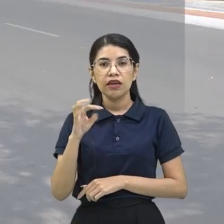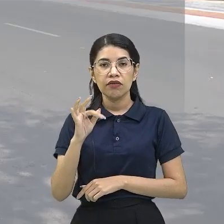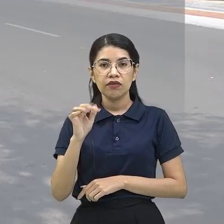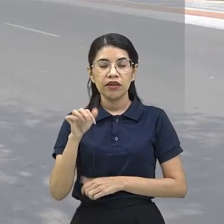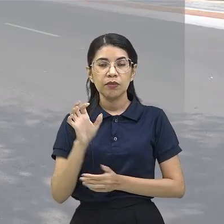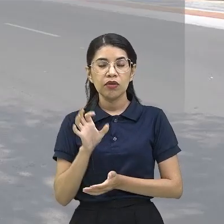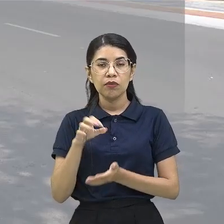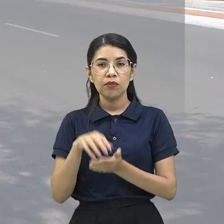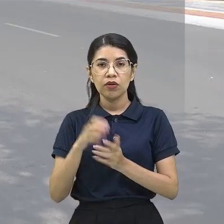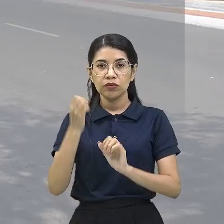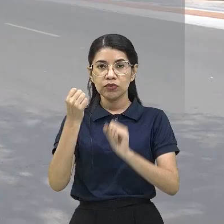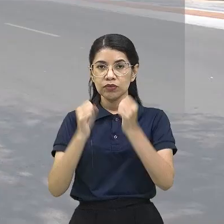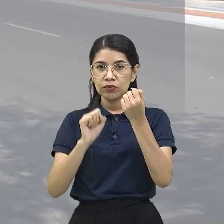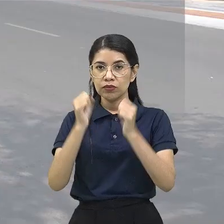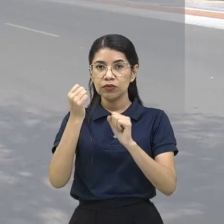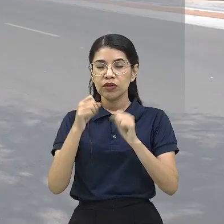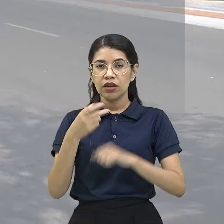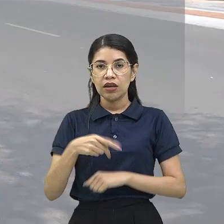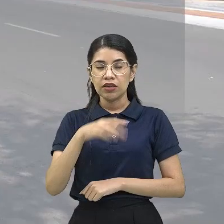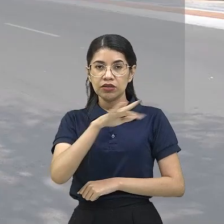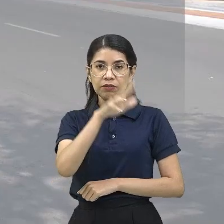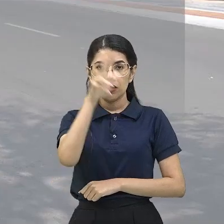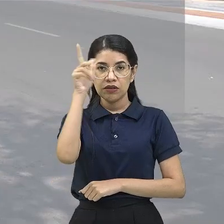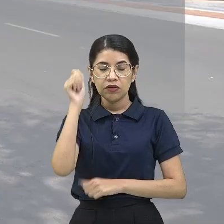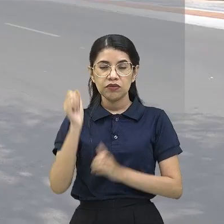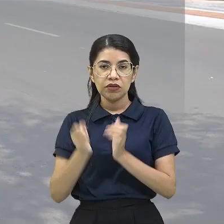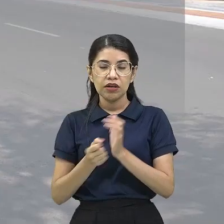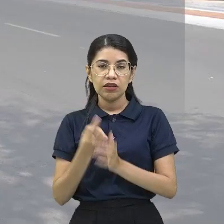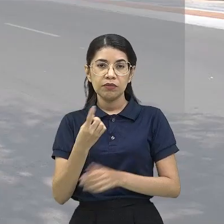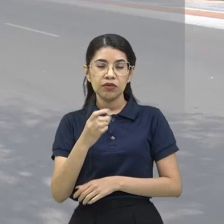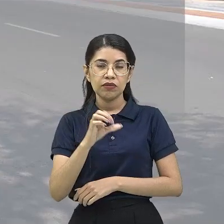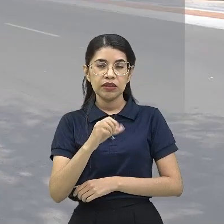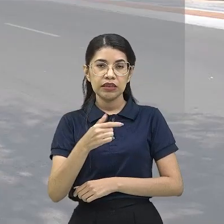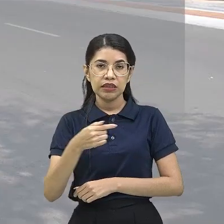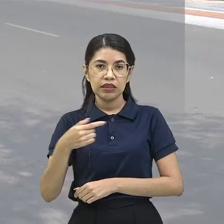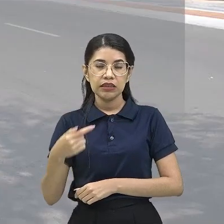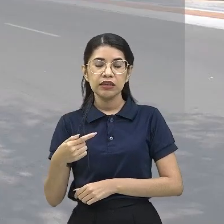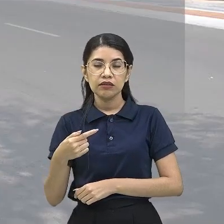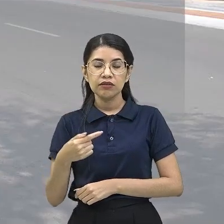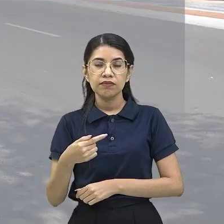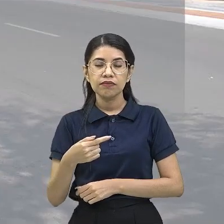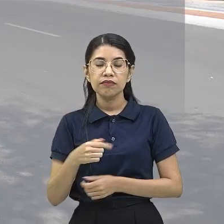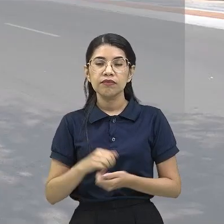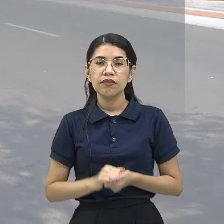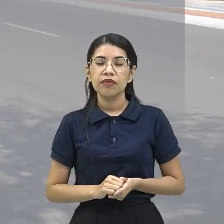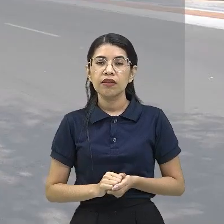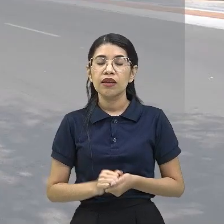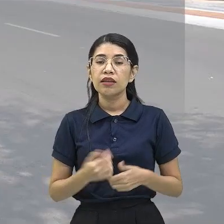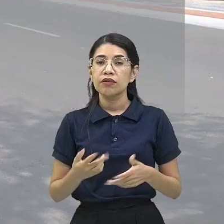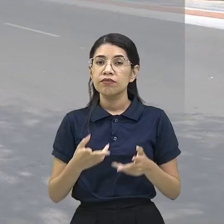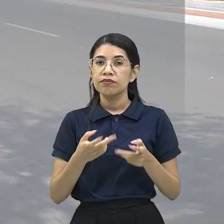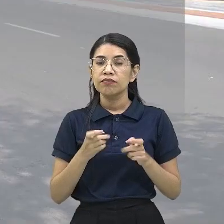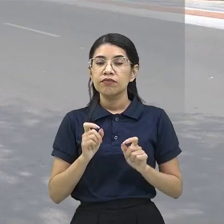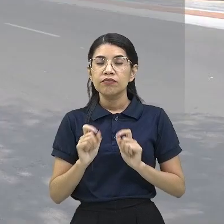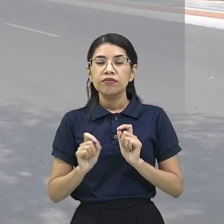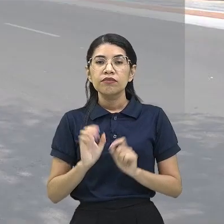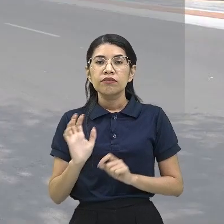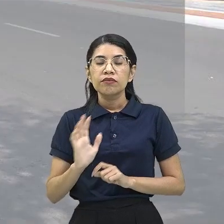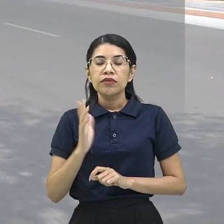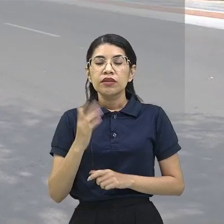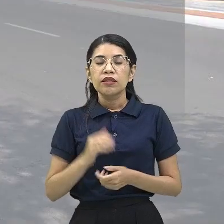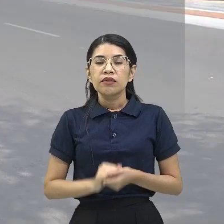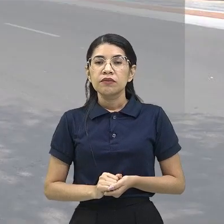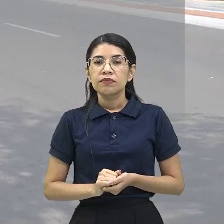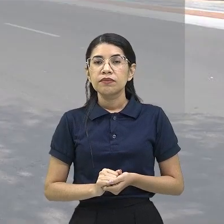né? Aqui nós temos que ela foi implantada no ano de 1967, né? E aí a gente observa essa promoção